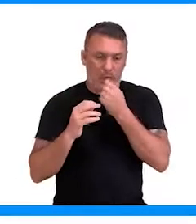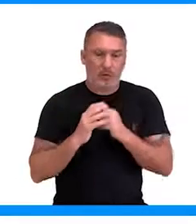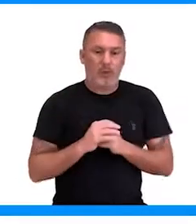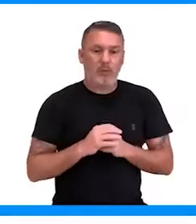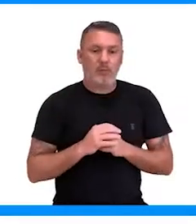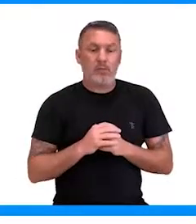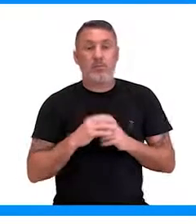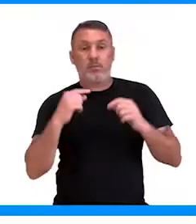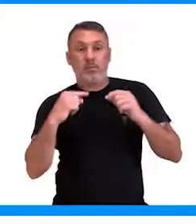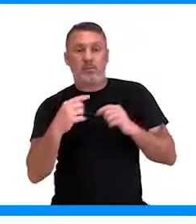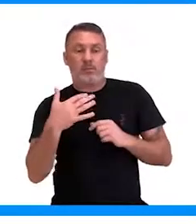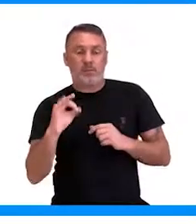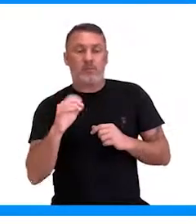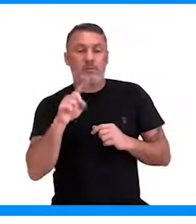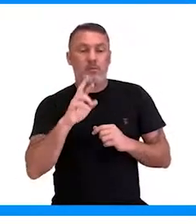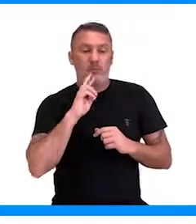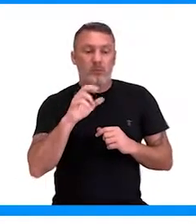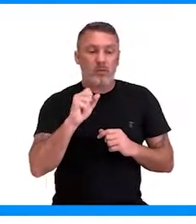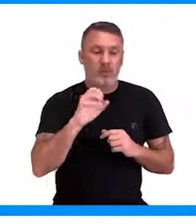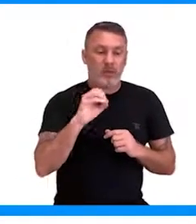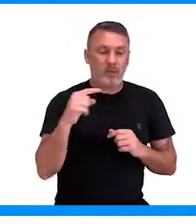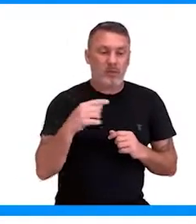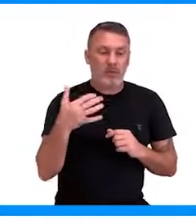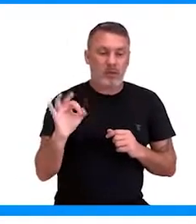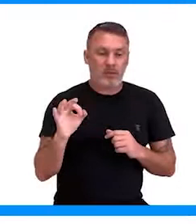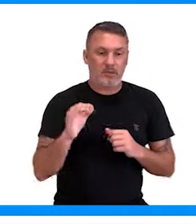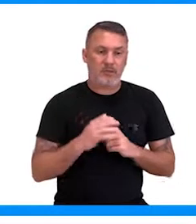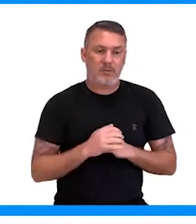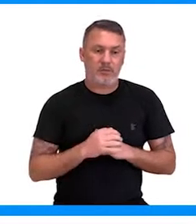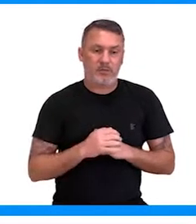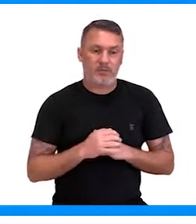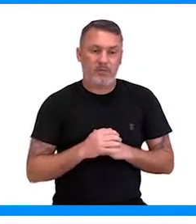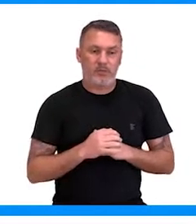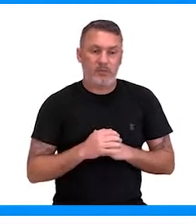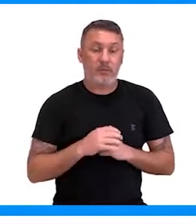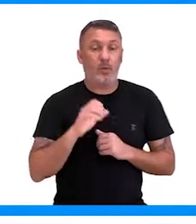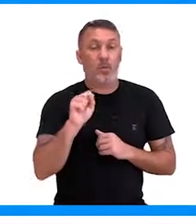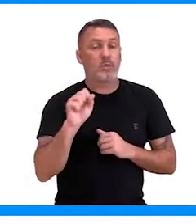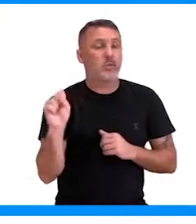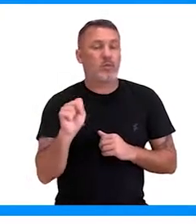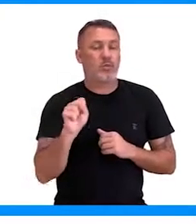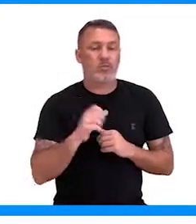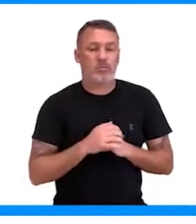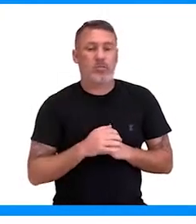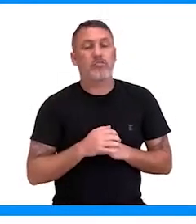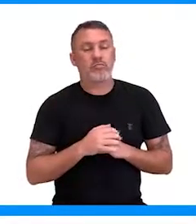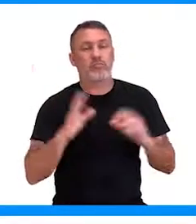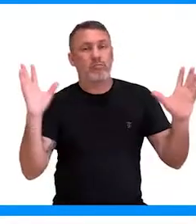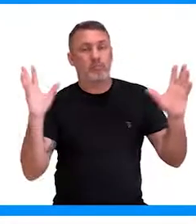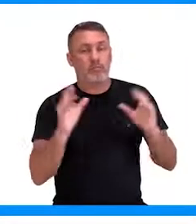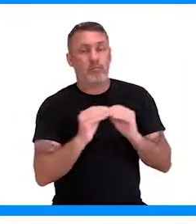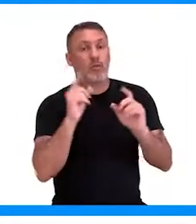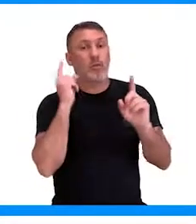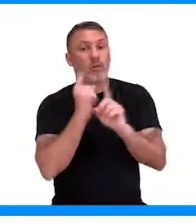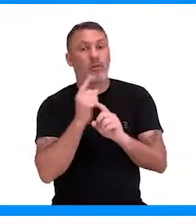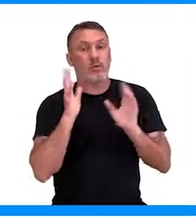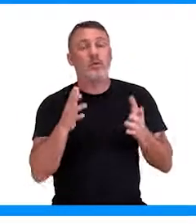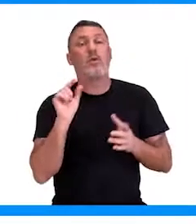né? Sobre 10. Vai dar 80 sobre 10. 8 segundos.